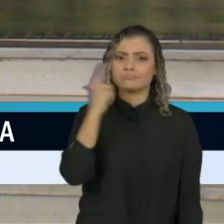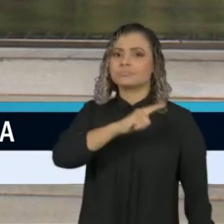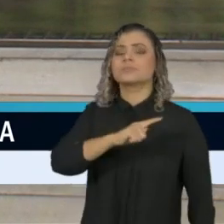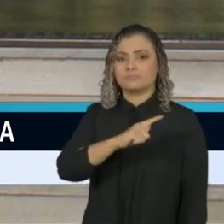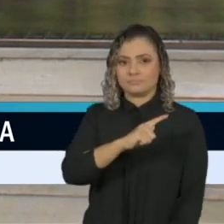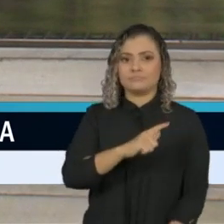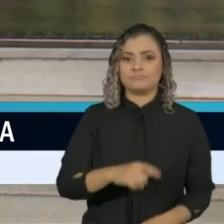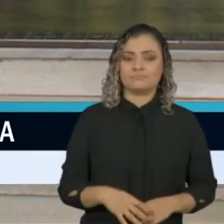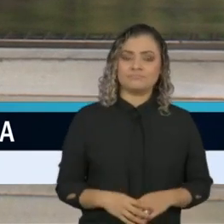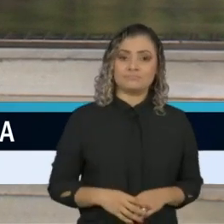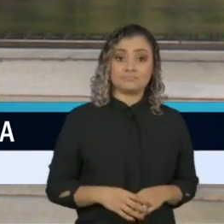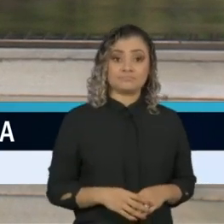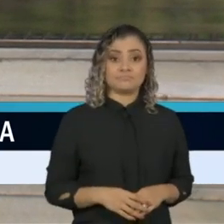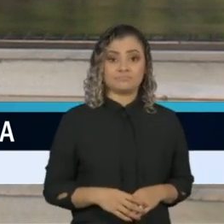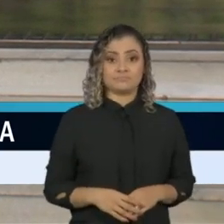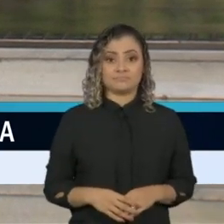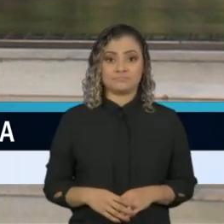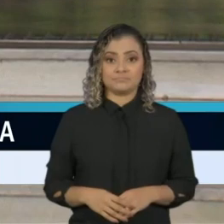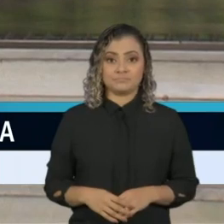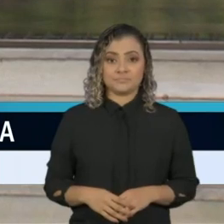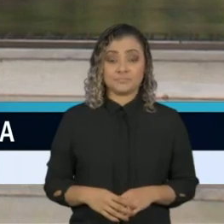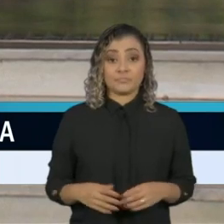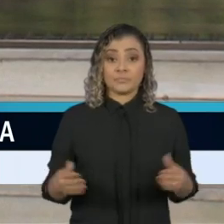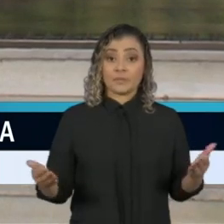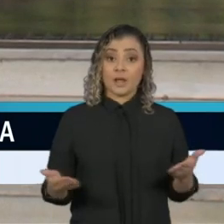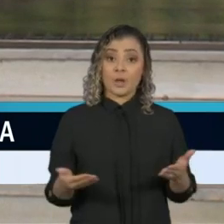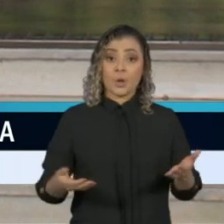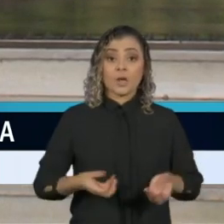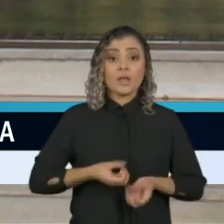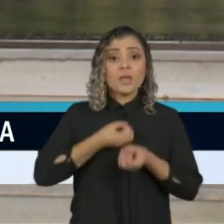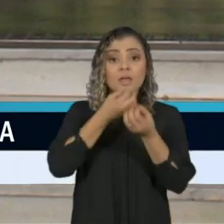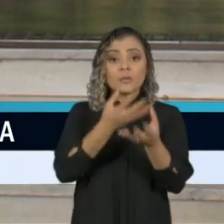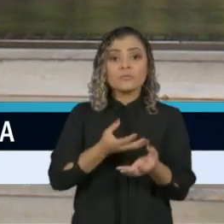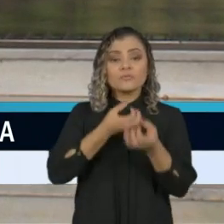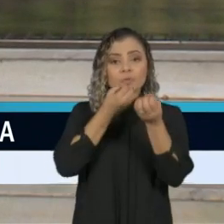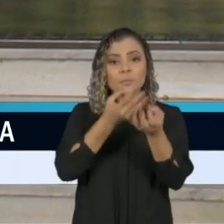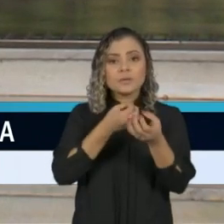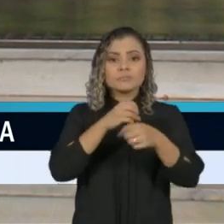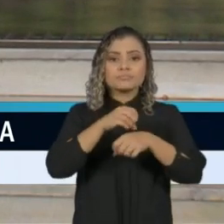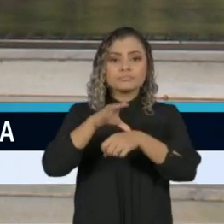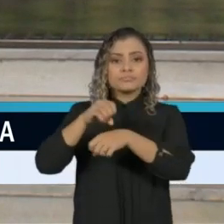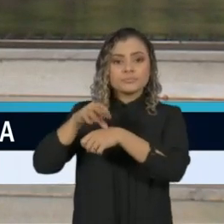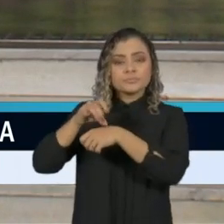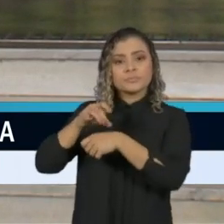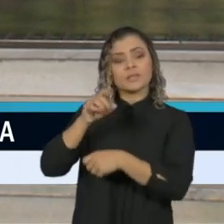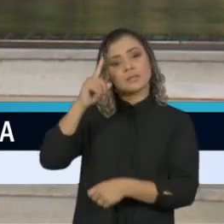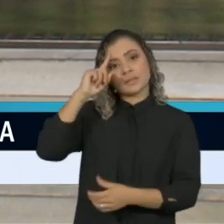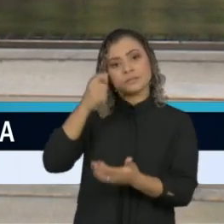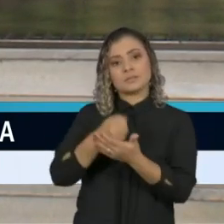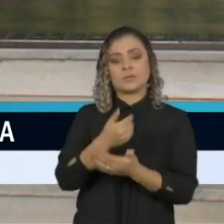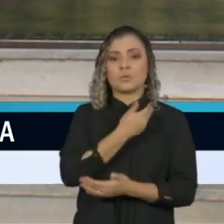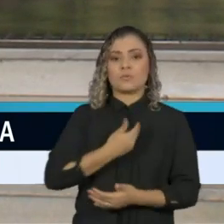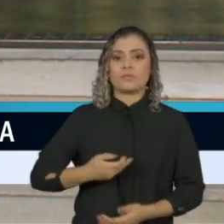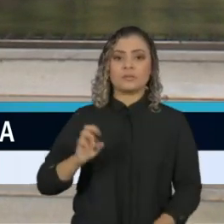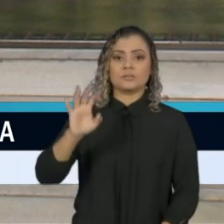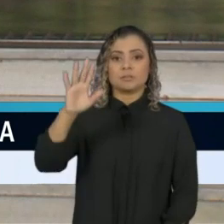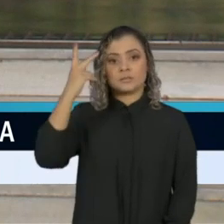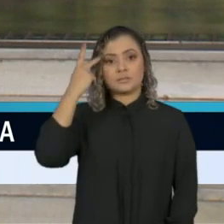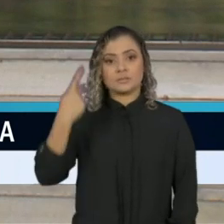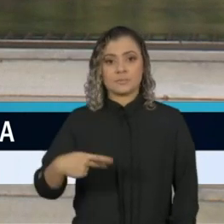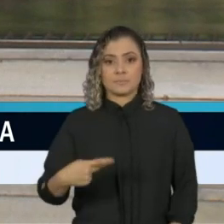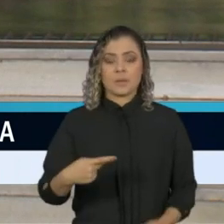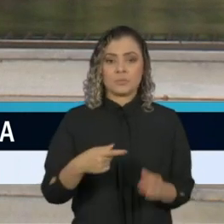suas atividades. Agora vamos às informações e às decisões do Governo do Estado de São Paulo de hoje.